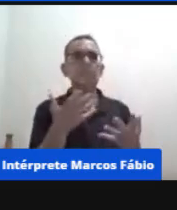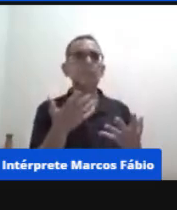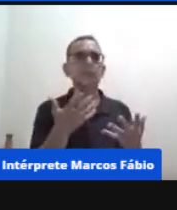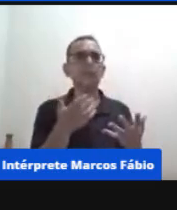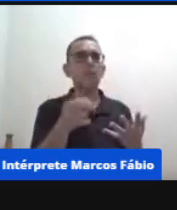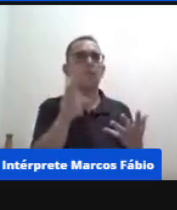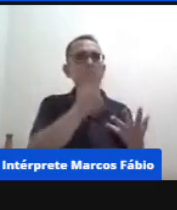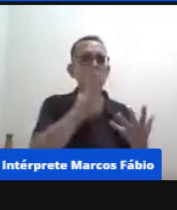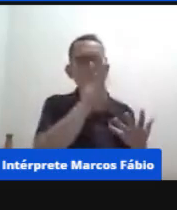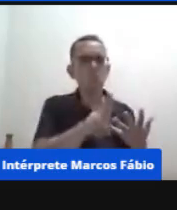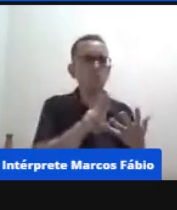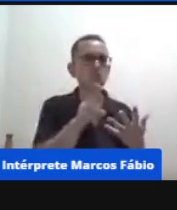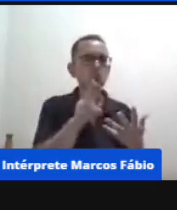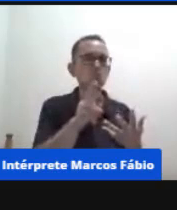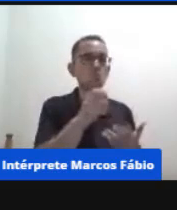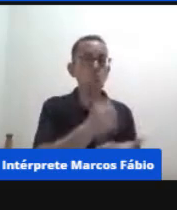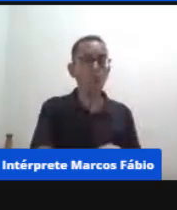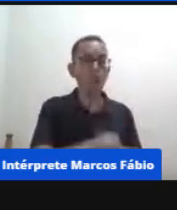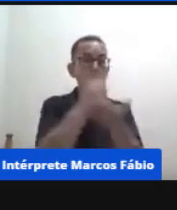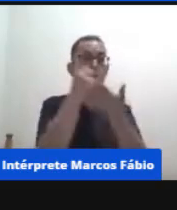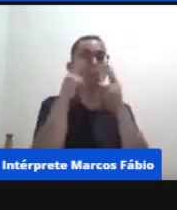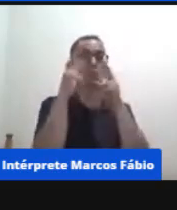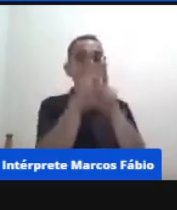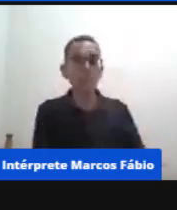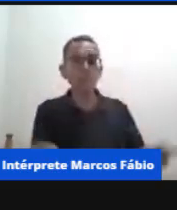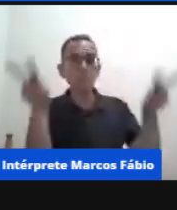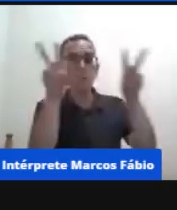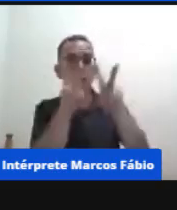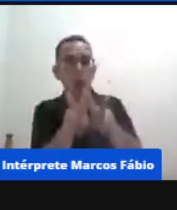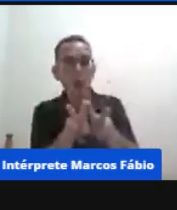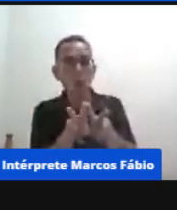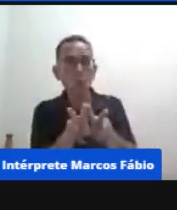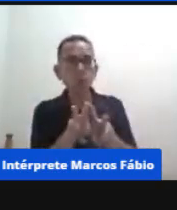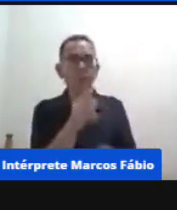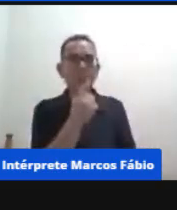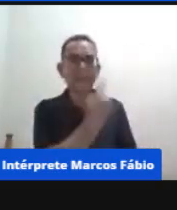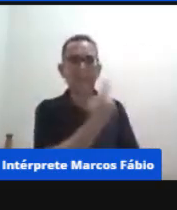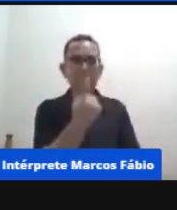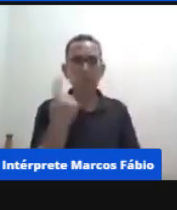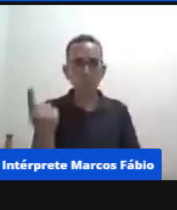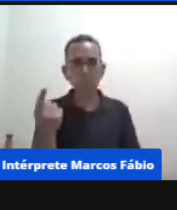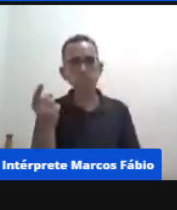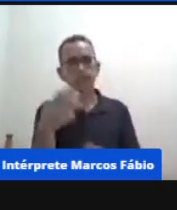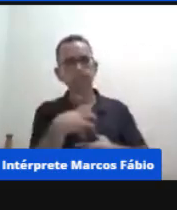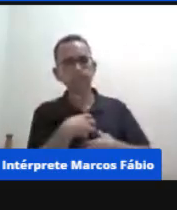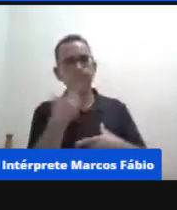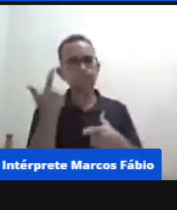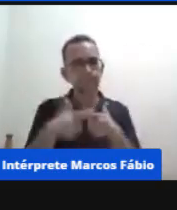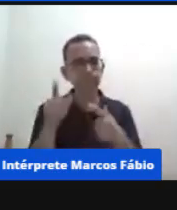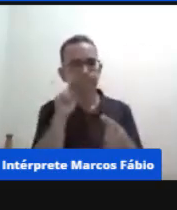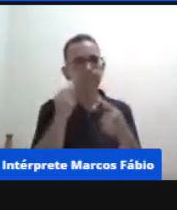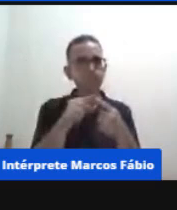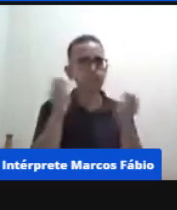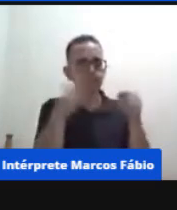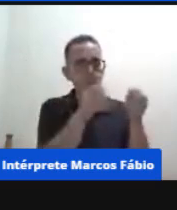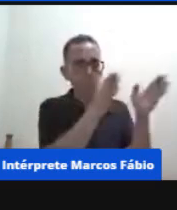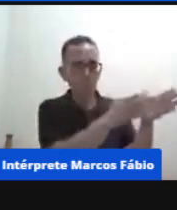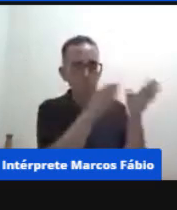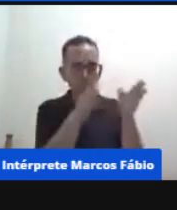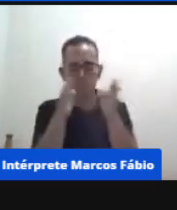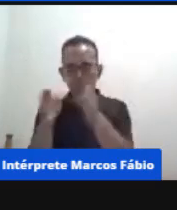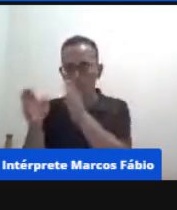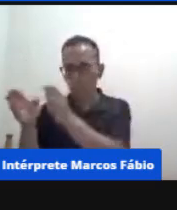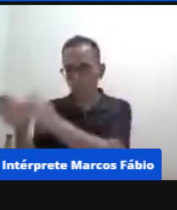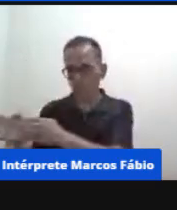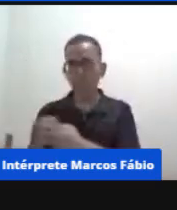visual. Etapas, cada situação, problema, ela vem vindo dentro de etapas. Então, vocês estão verificando aí que eu